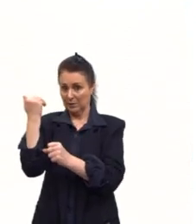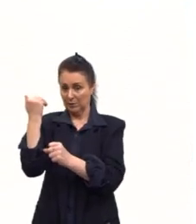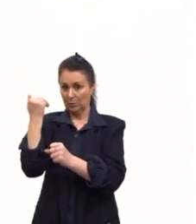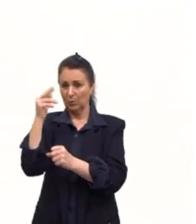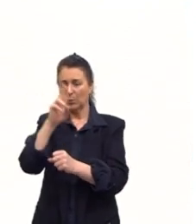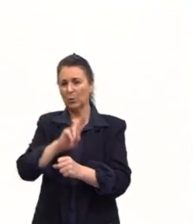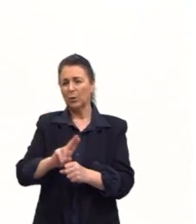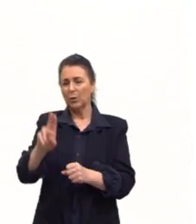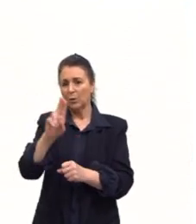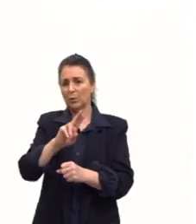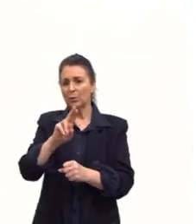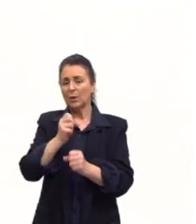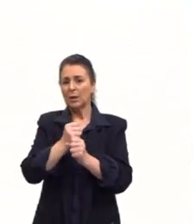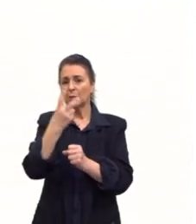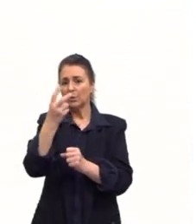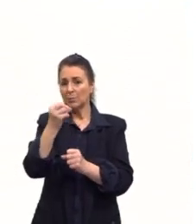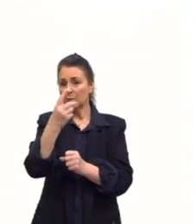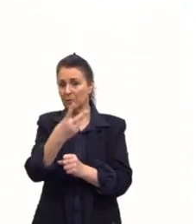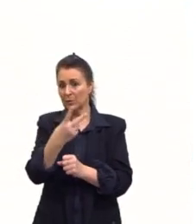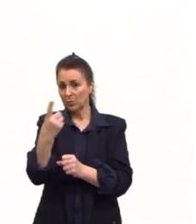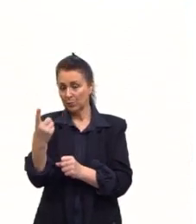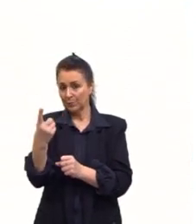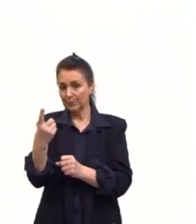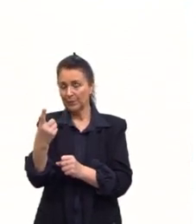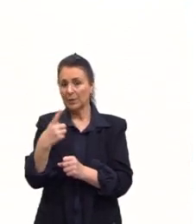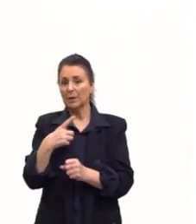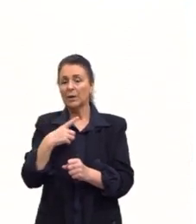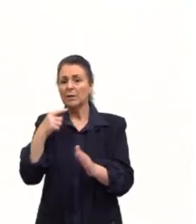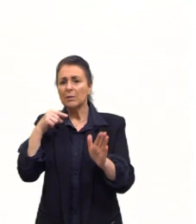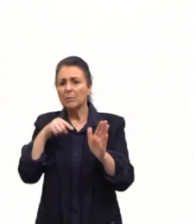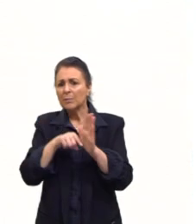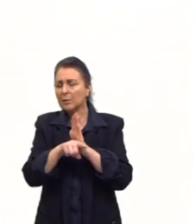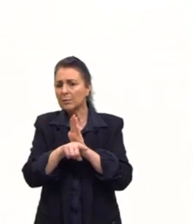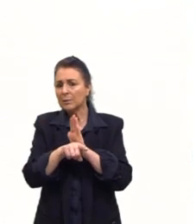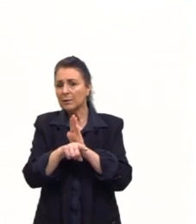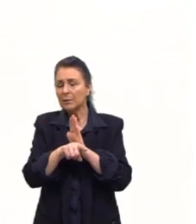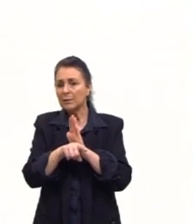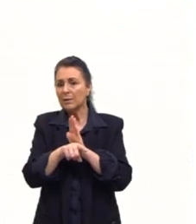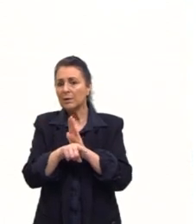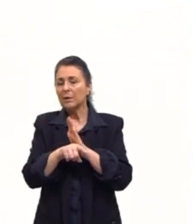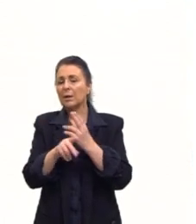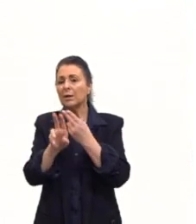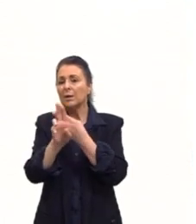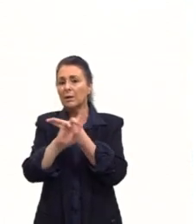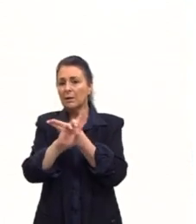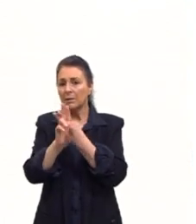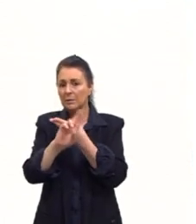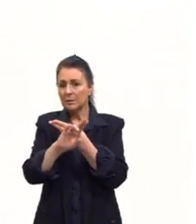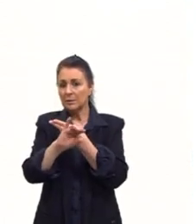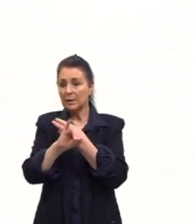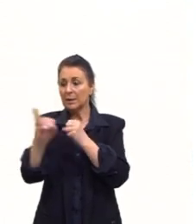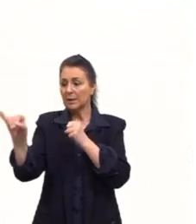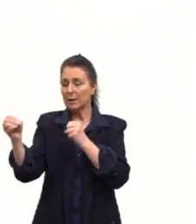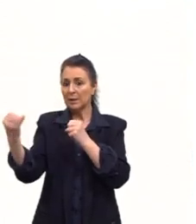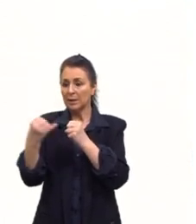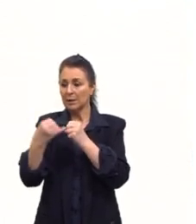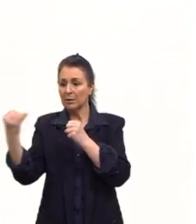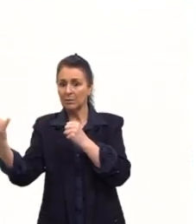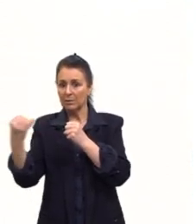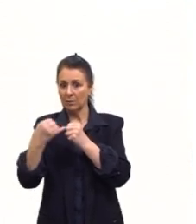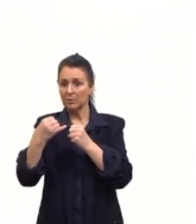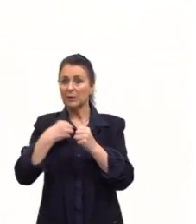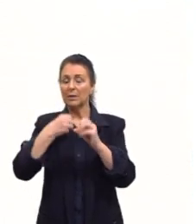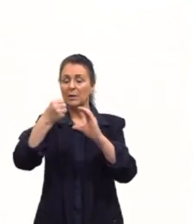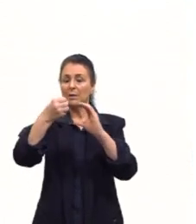de 2021 ela trouxe ele trouxe a seguinte questão as radiações ionizantes são